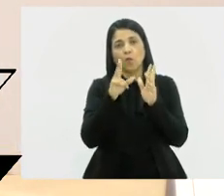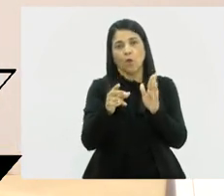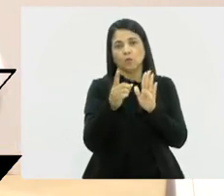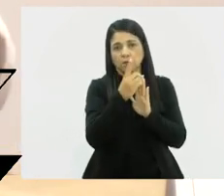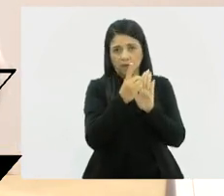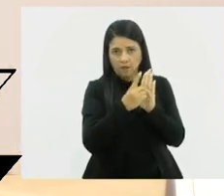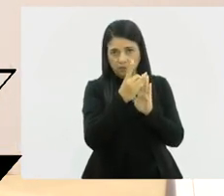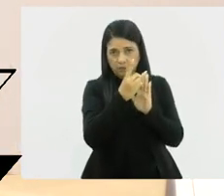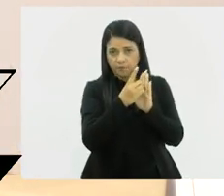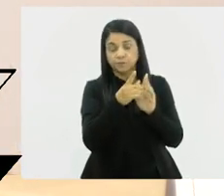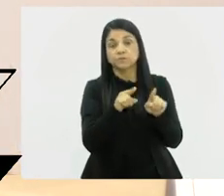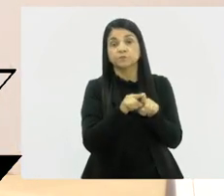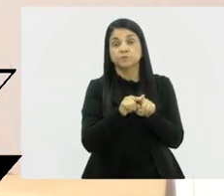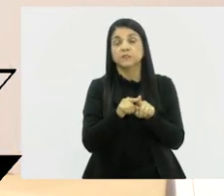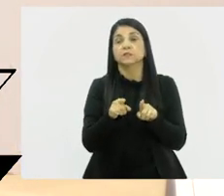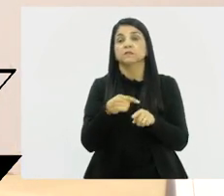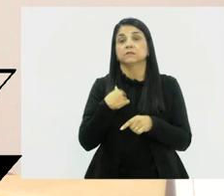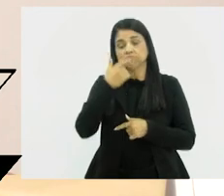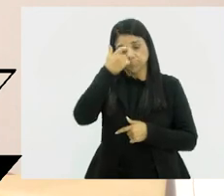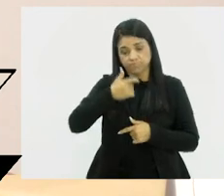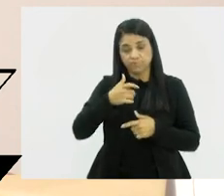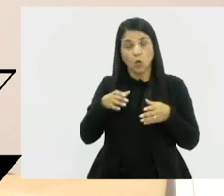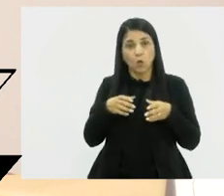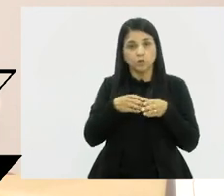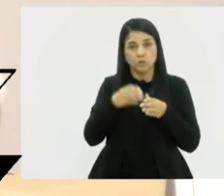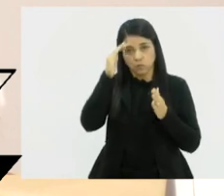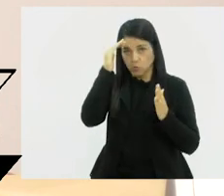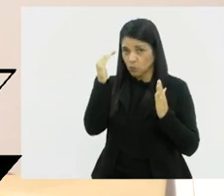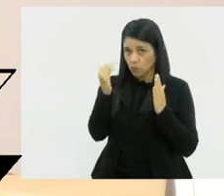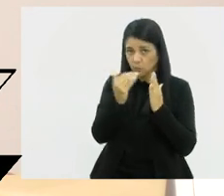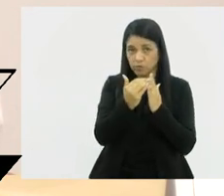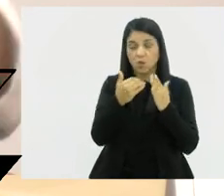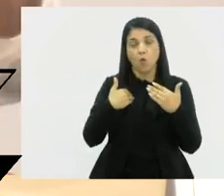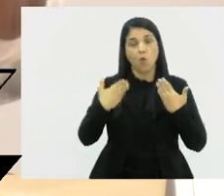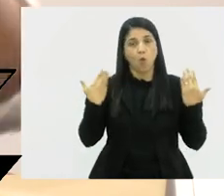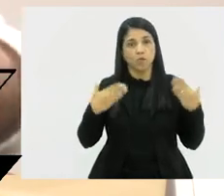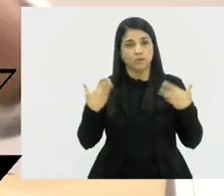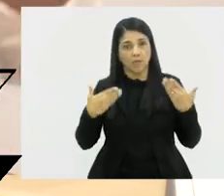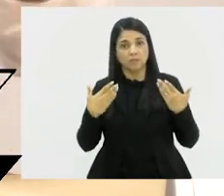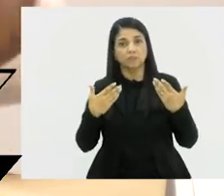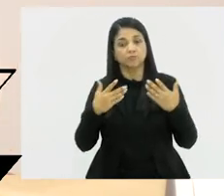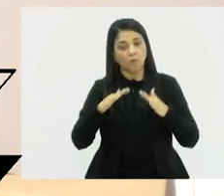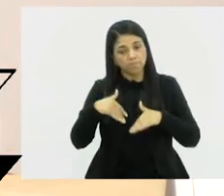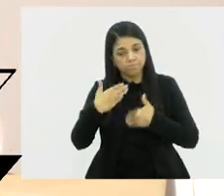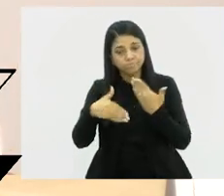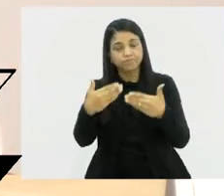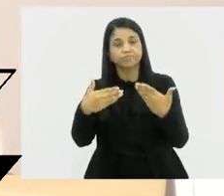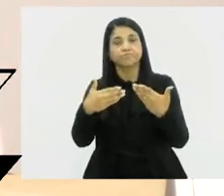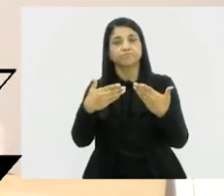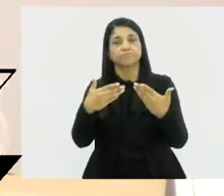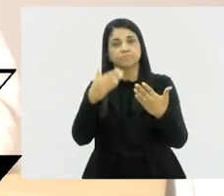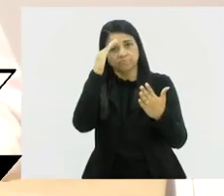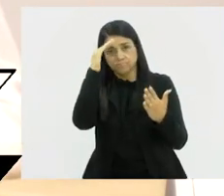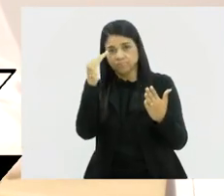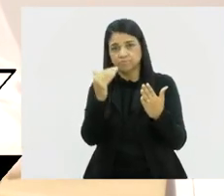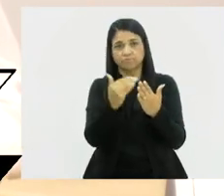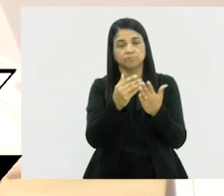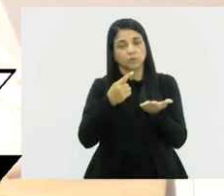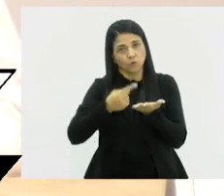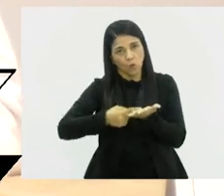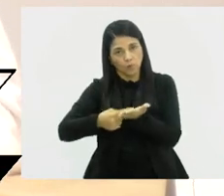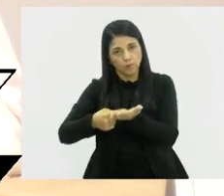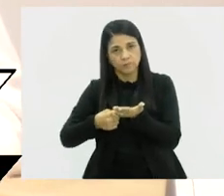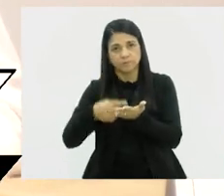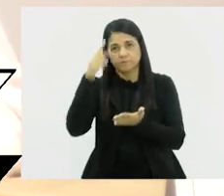quero dizer que, da minha parte, da comissão do Cumpra-se, eu fico contente, porque eu vi avanço no Cumpra-se com os compromissos